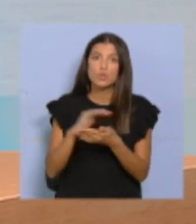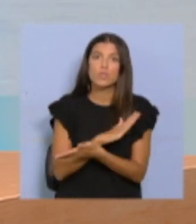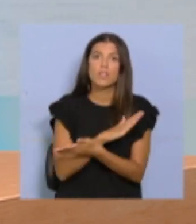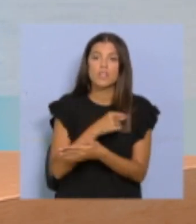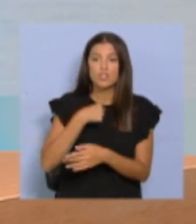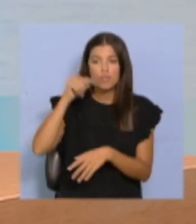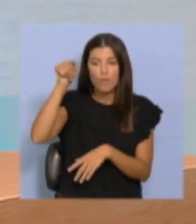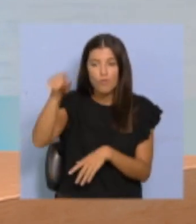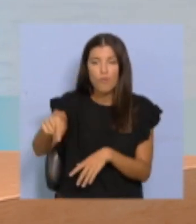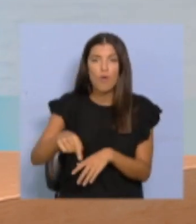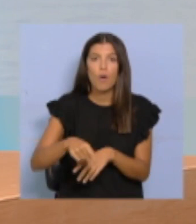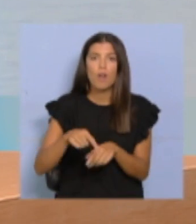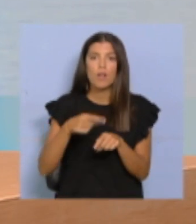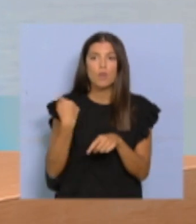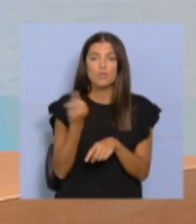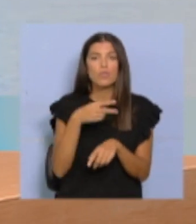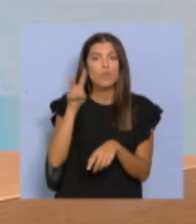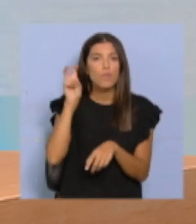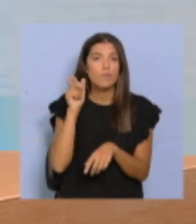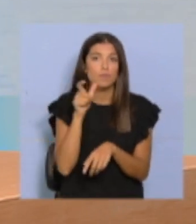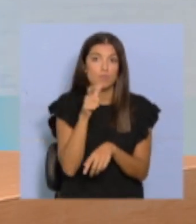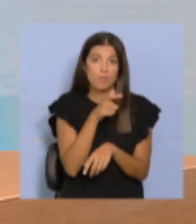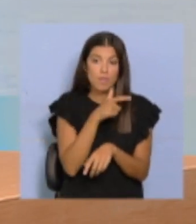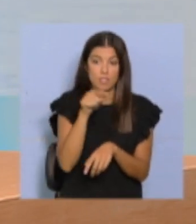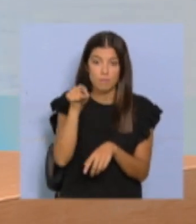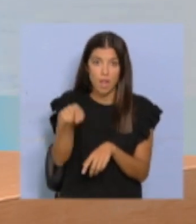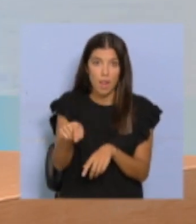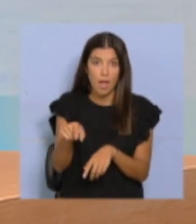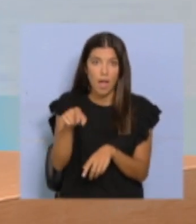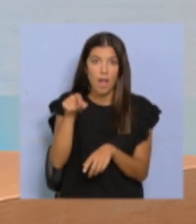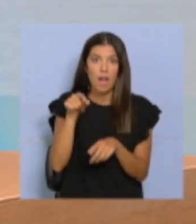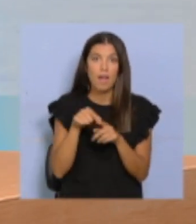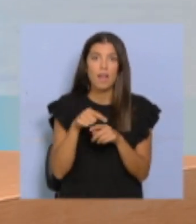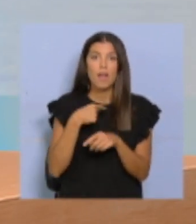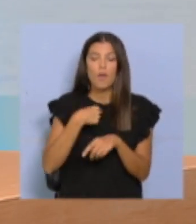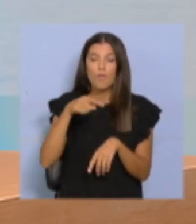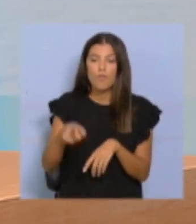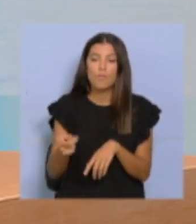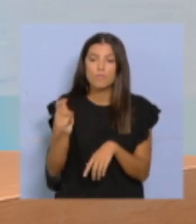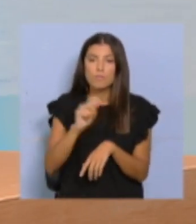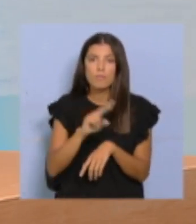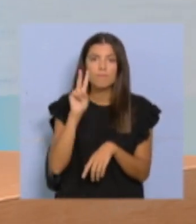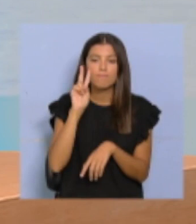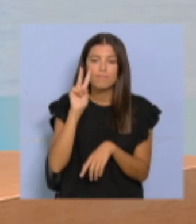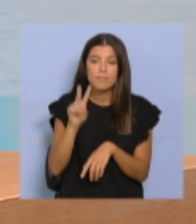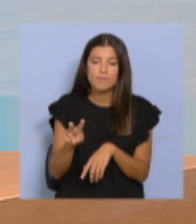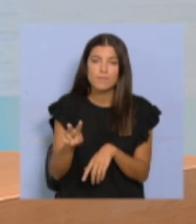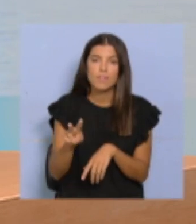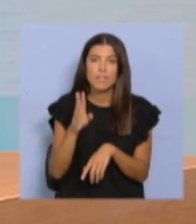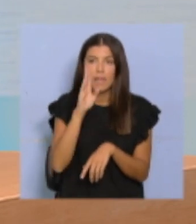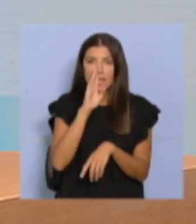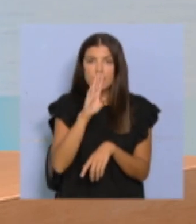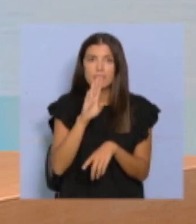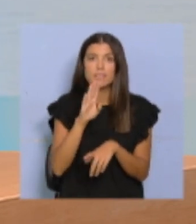para Pedrógão, todos nós andámos ali durante aqueles meses a ver se estavam a ser cumpridas ou não, e depois, como todas